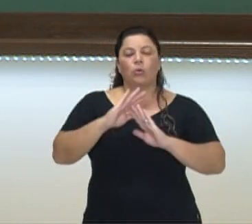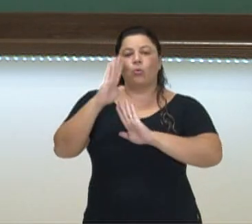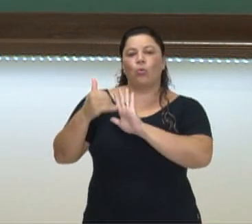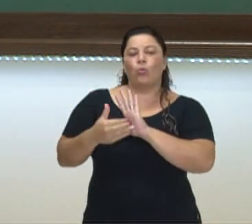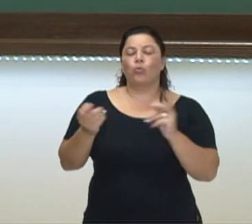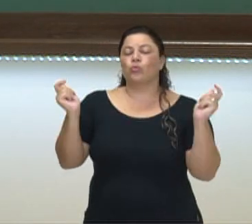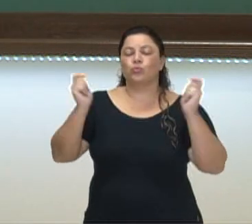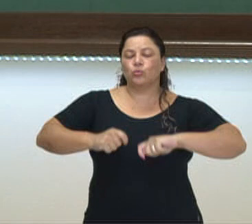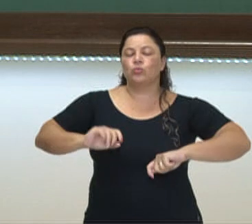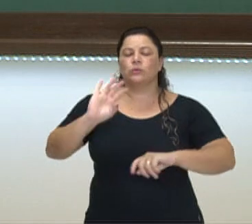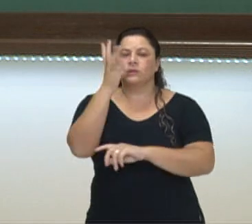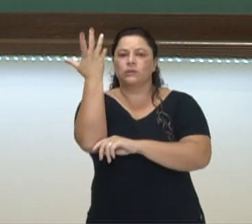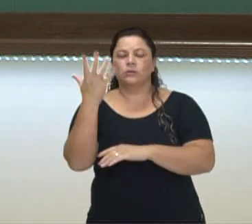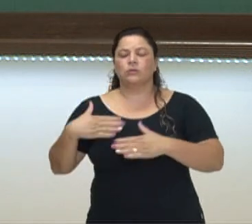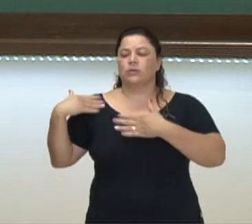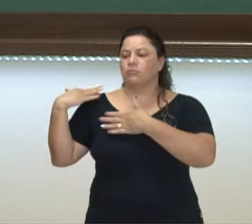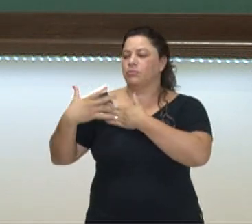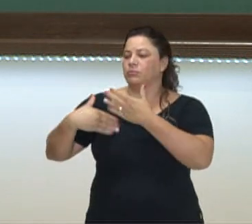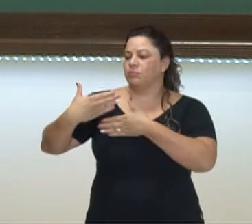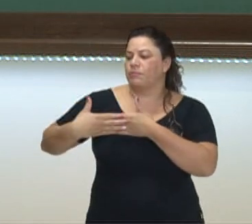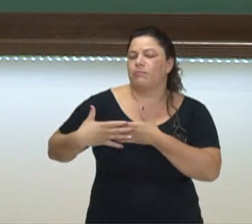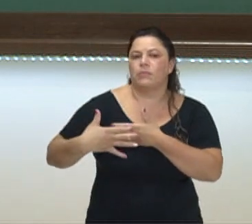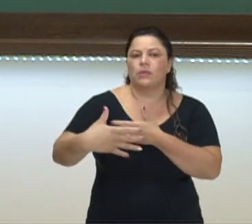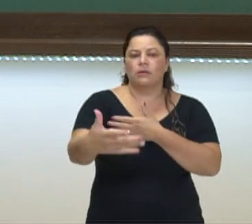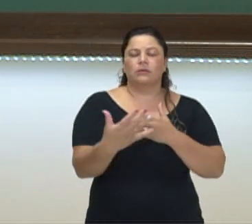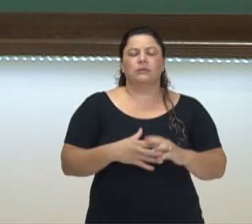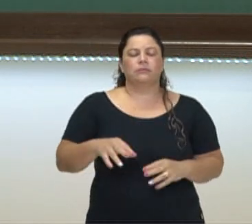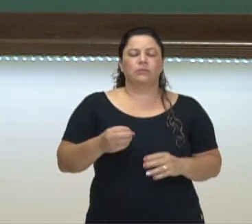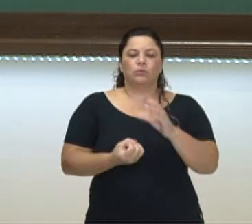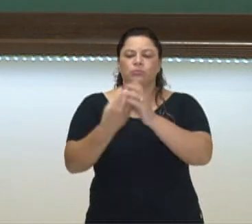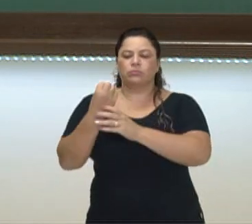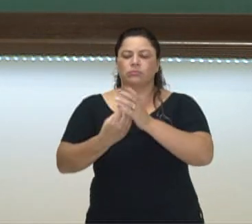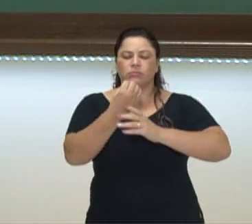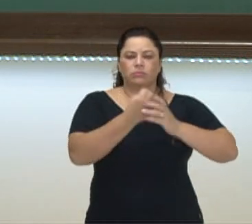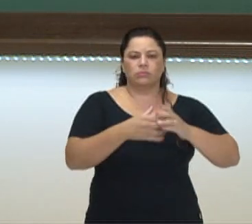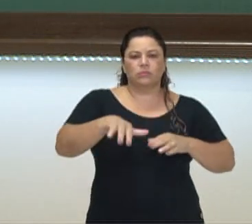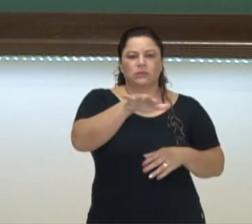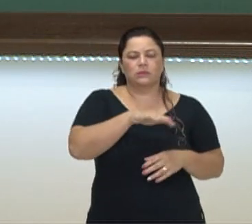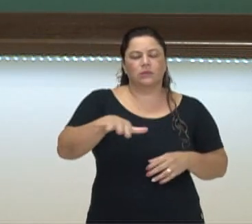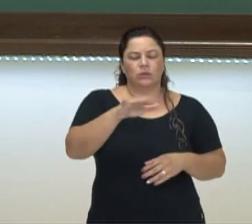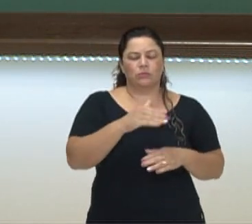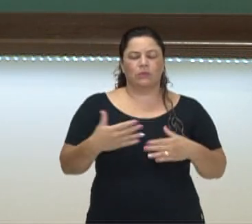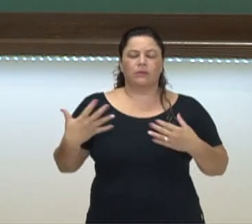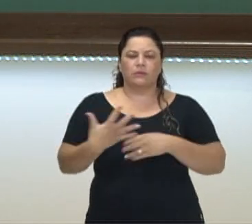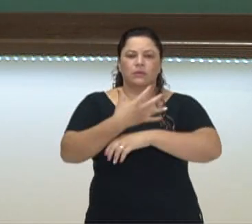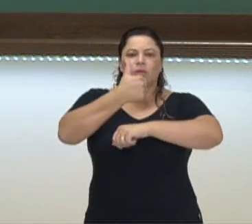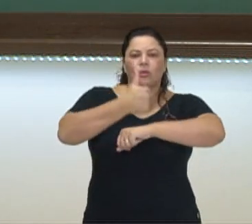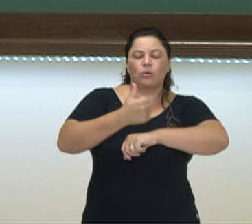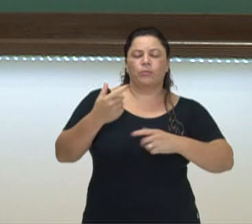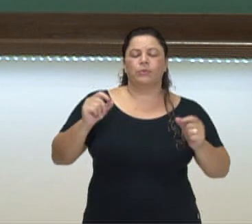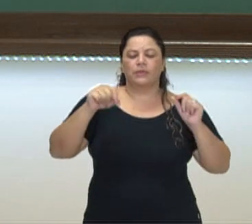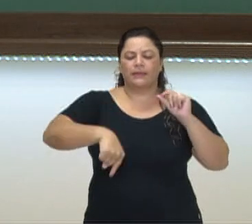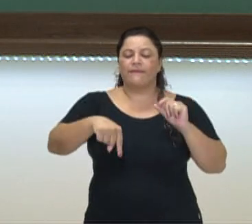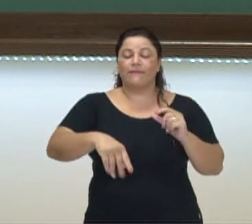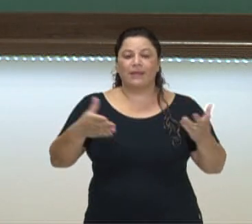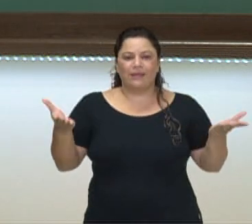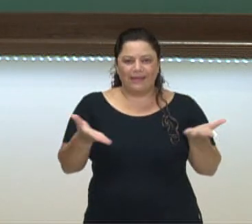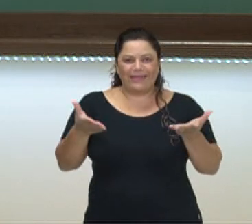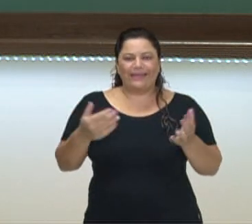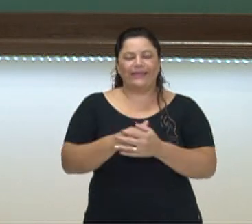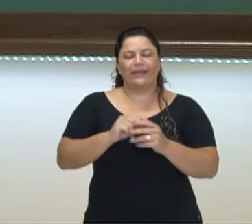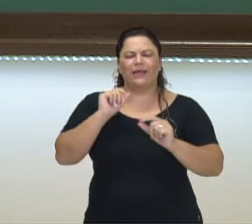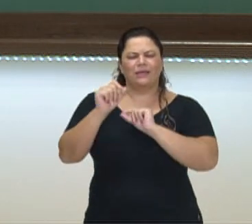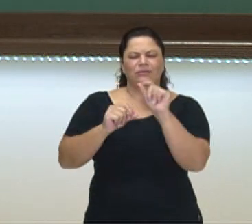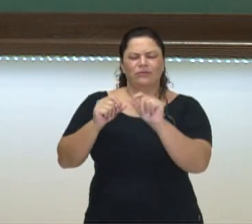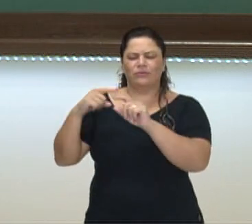aconteceu ao longo da história de formação do território, de ocupação, quem veio para cá, quem estava aqui, tudo isso